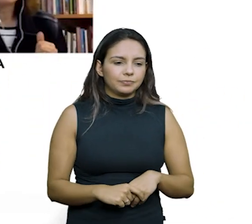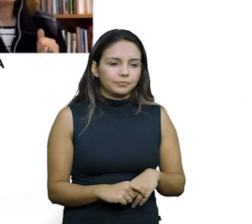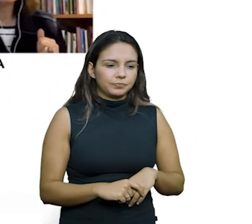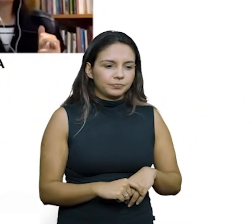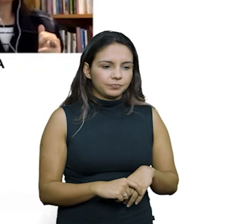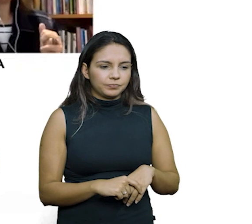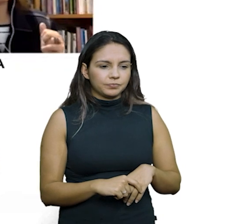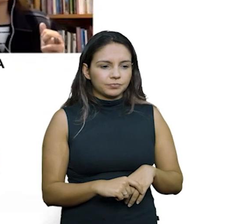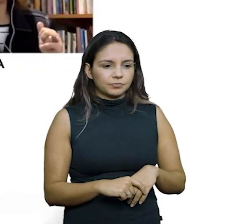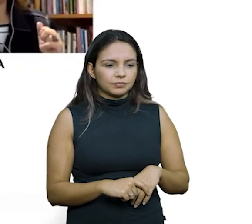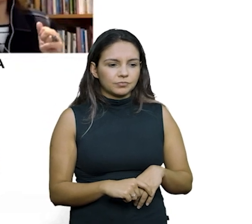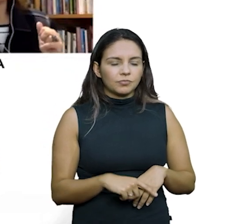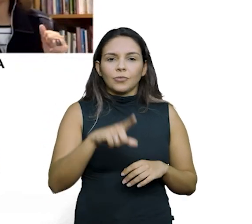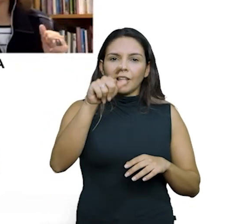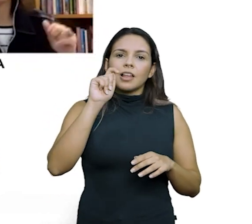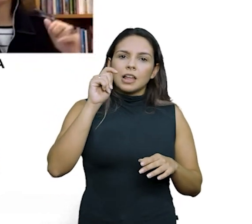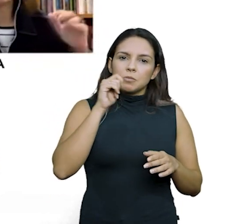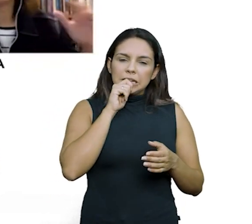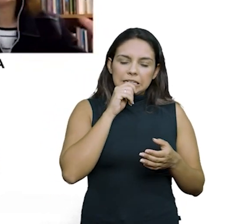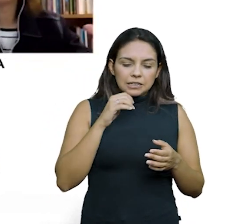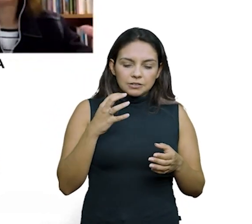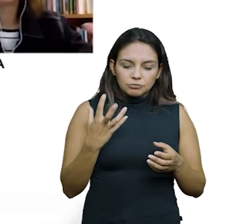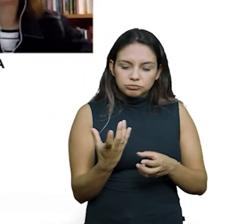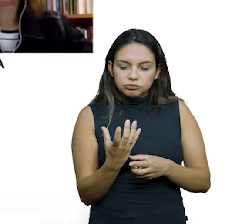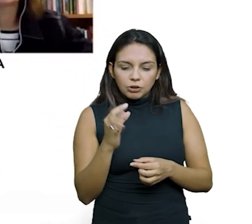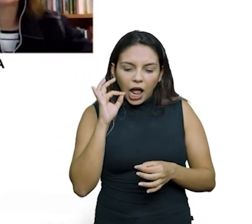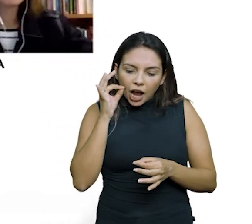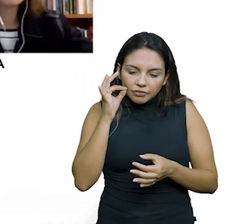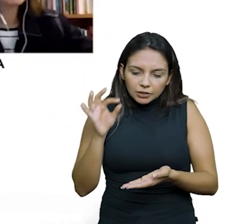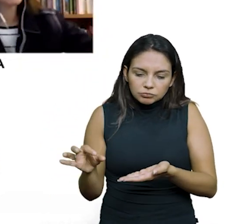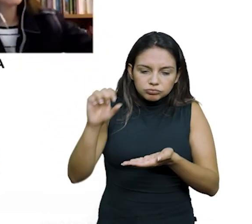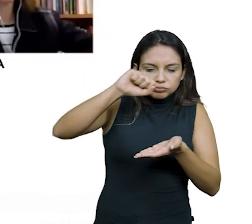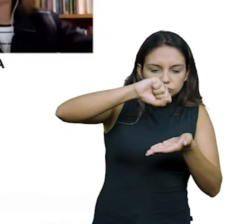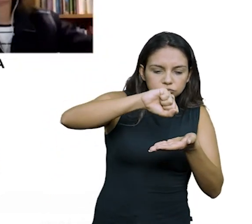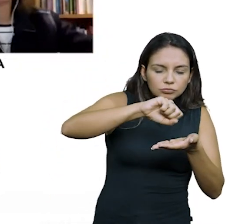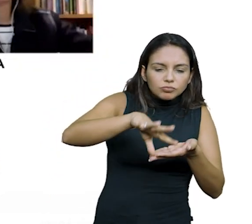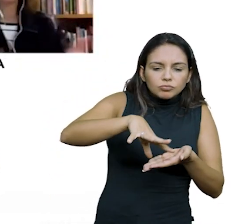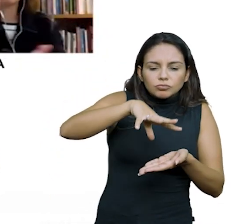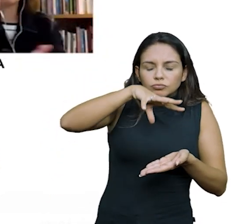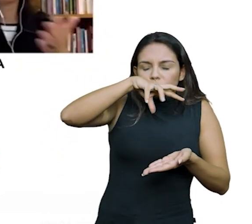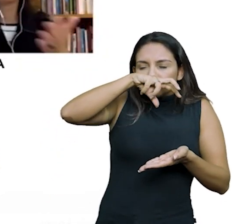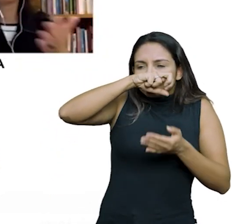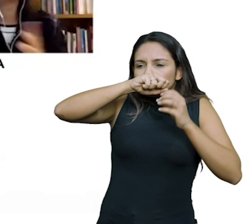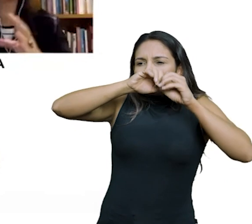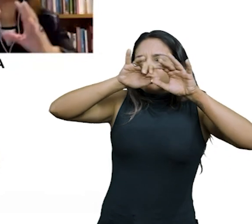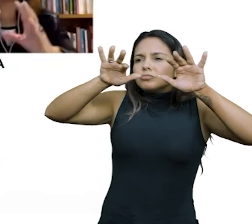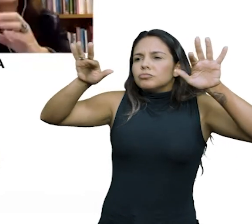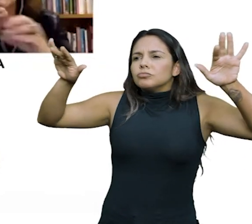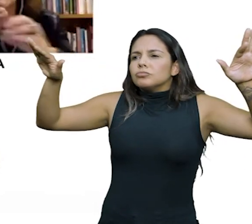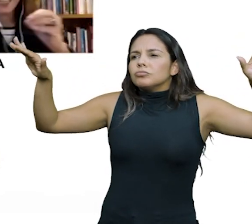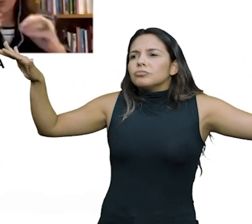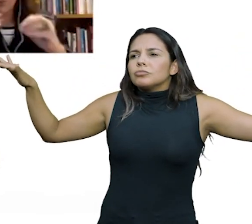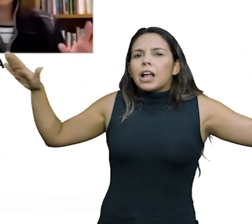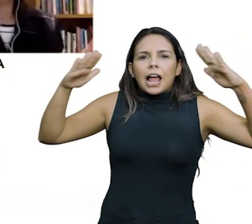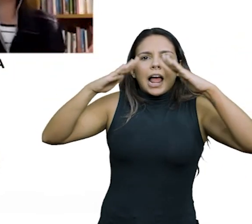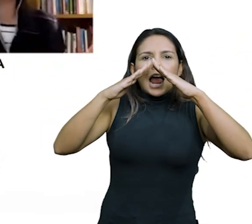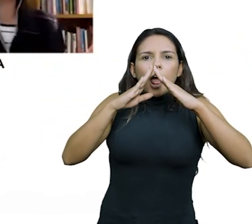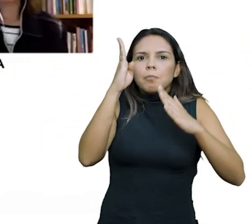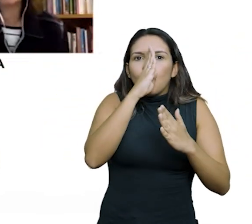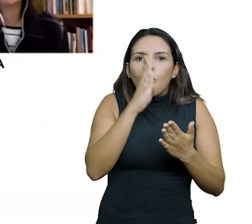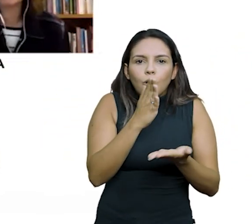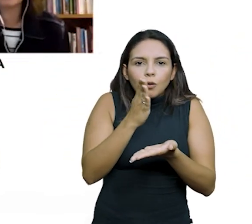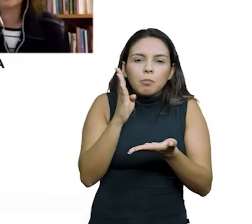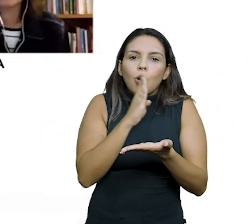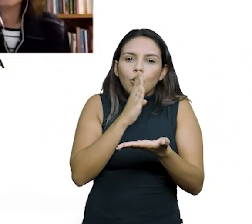Então, você coa um café, cheira na casa toda, você pega uma fatia de bolo, aquela hora é uma hora de